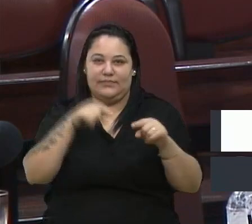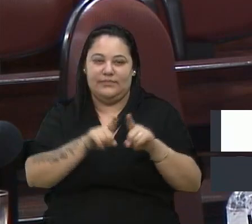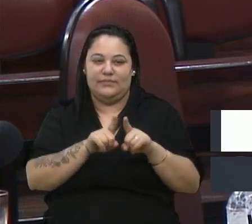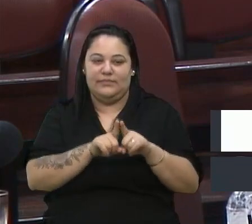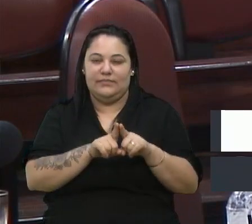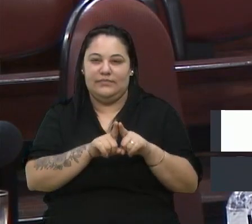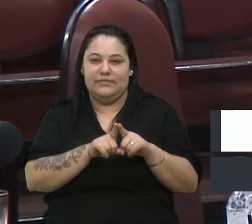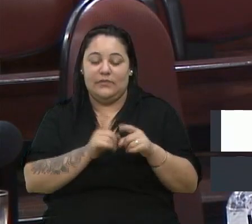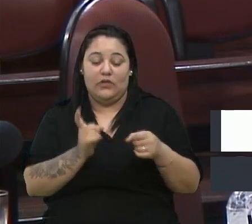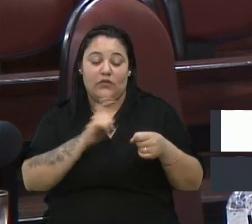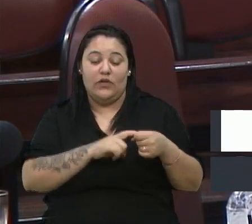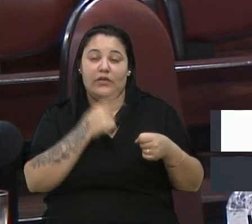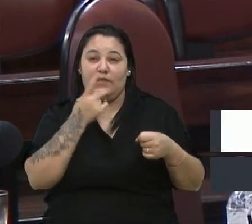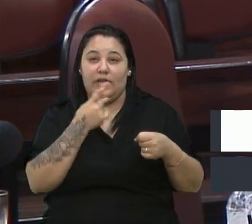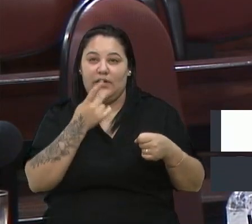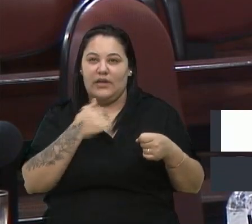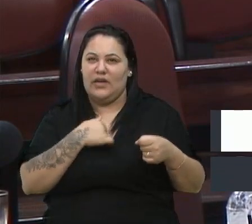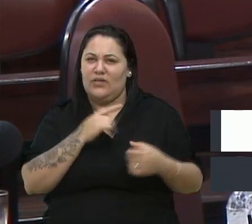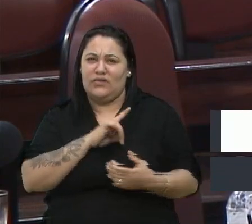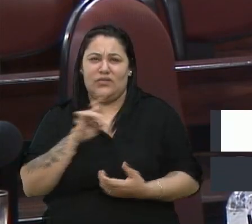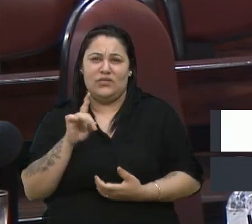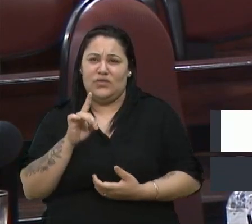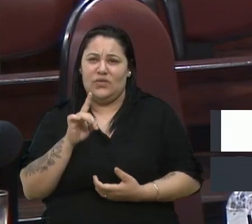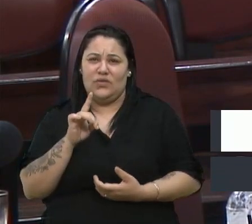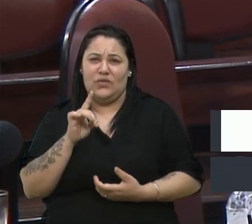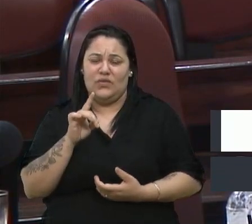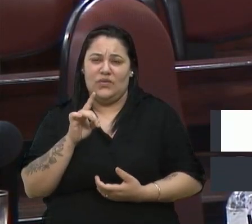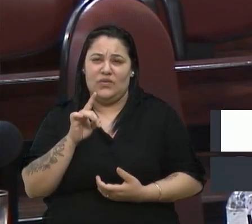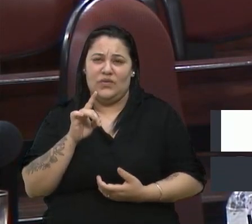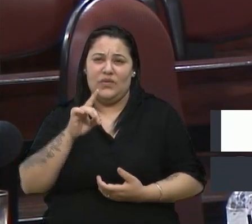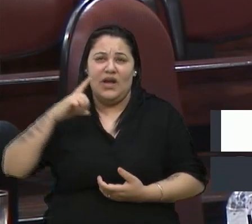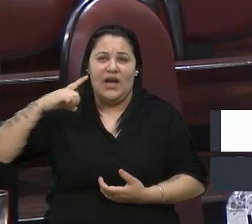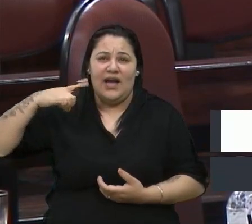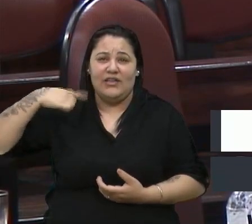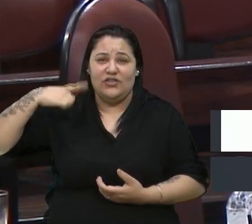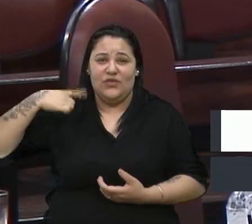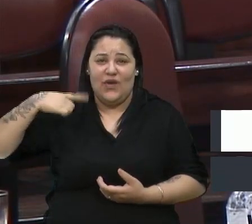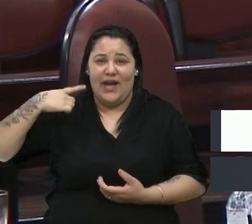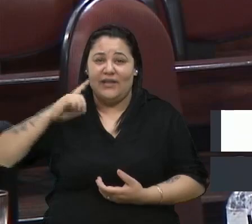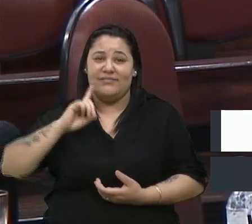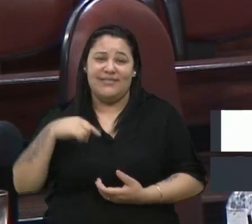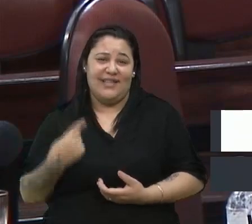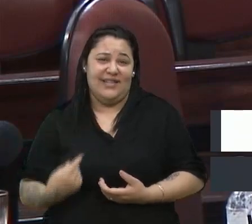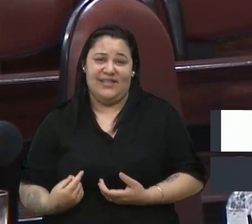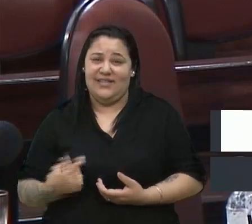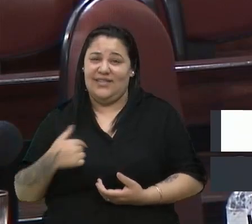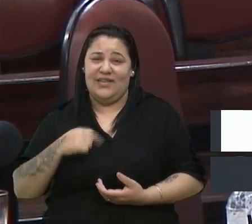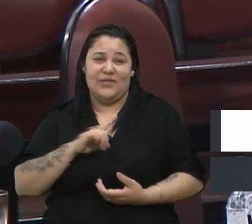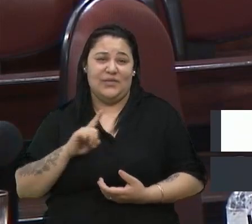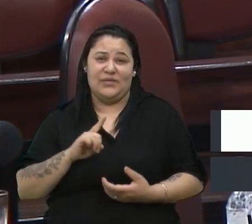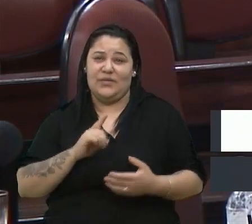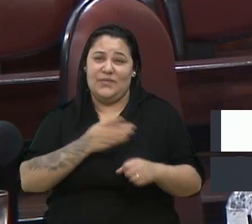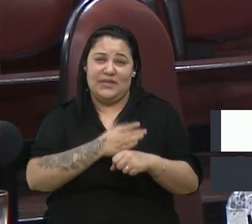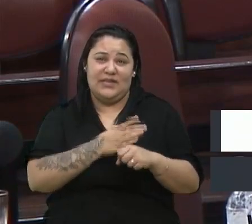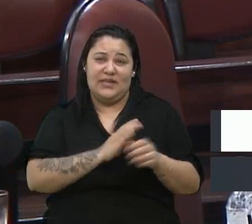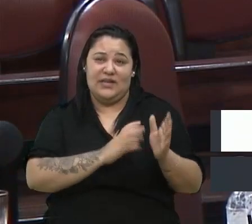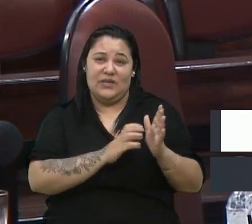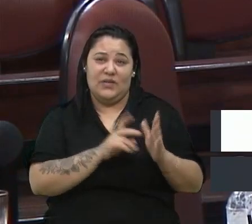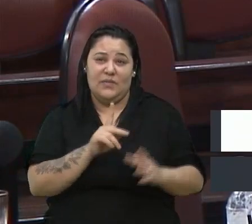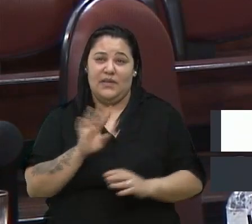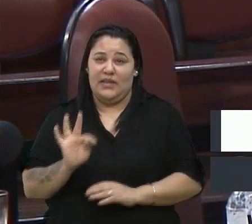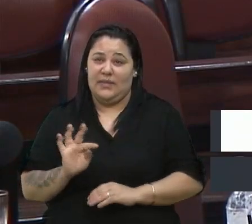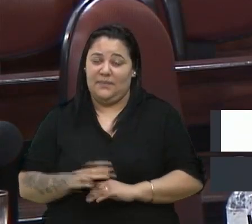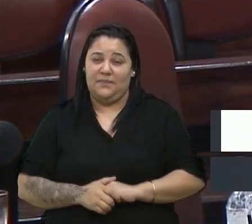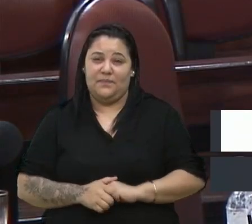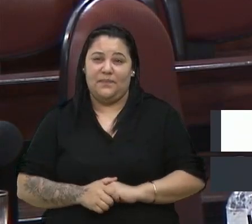volto a falar, não sou advogado da vereadora Denise, não sou do PT, jamais seria do PT, da deputada Denise,